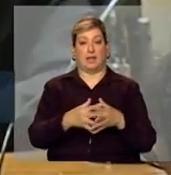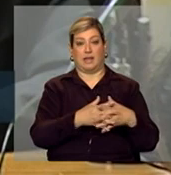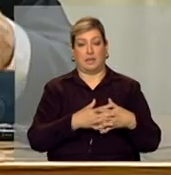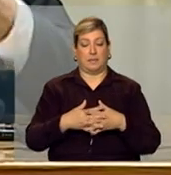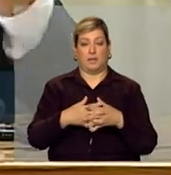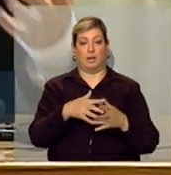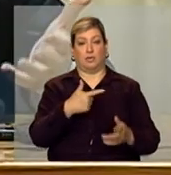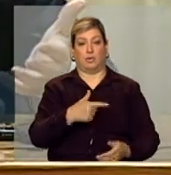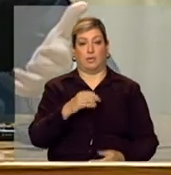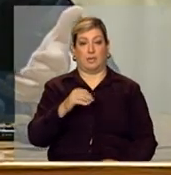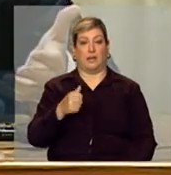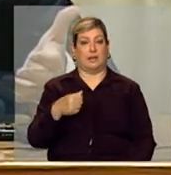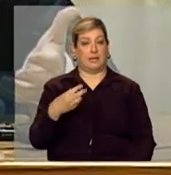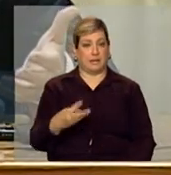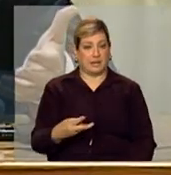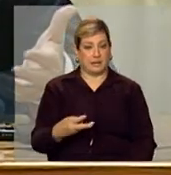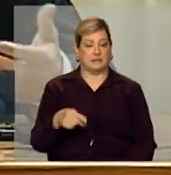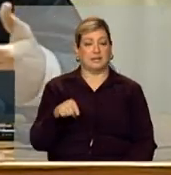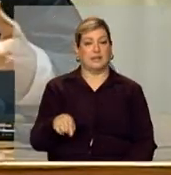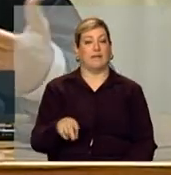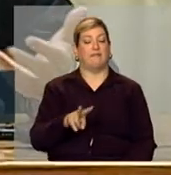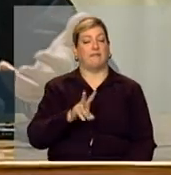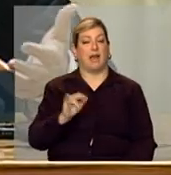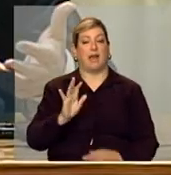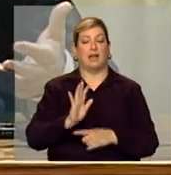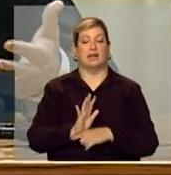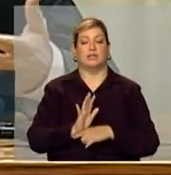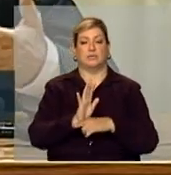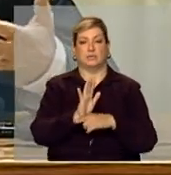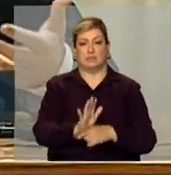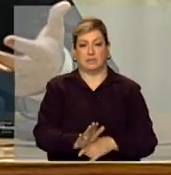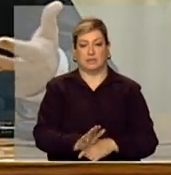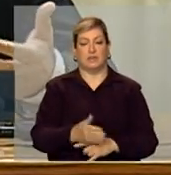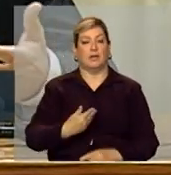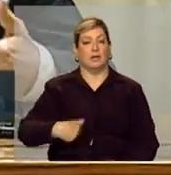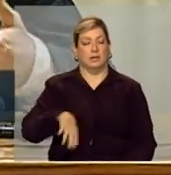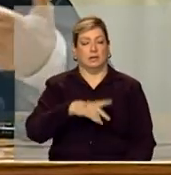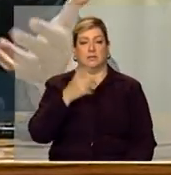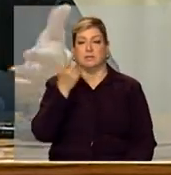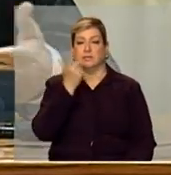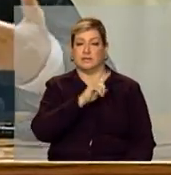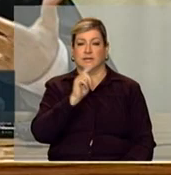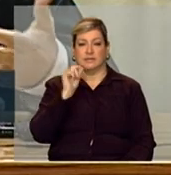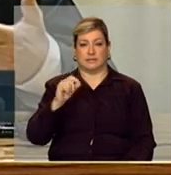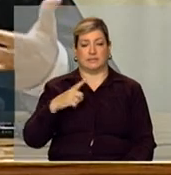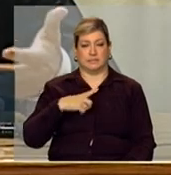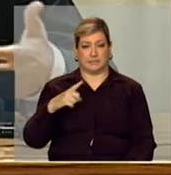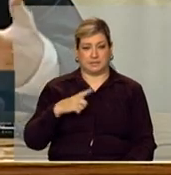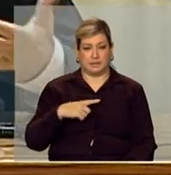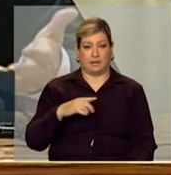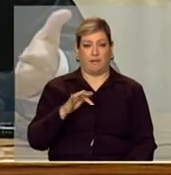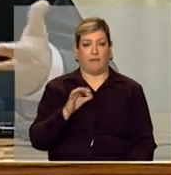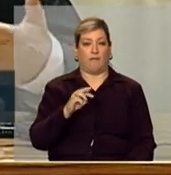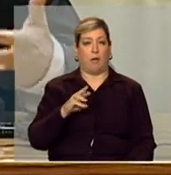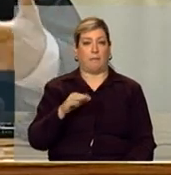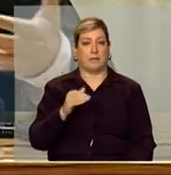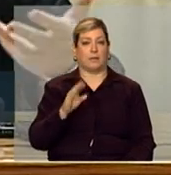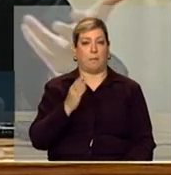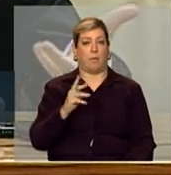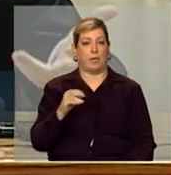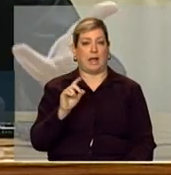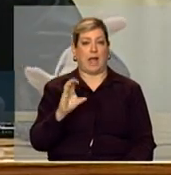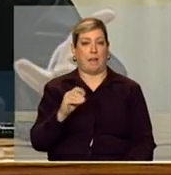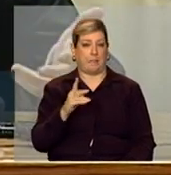2013 vai eh contribuir para que tenhamos uma formação bruta de Capital fixo mais elevado ou um